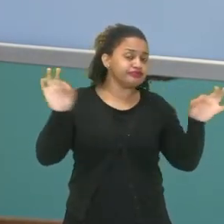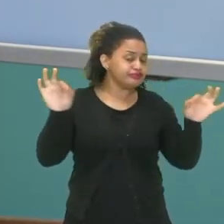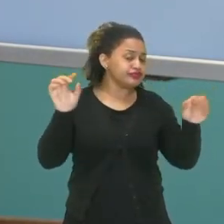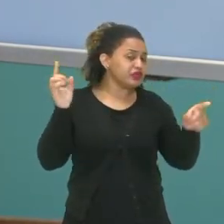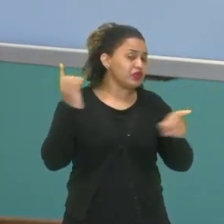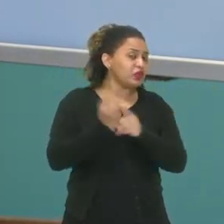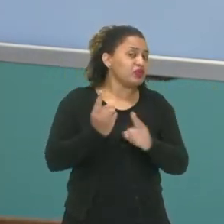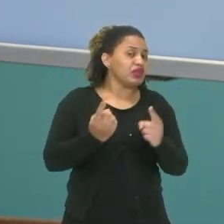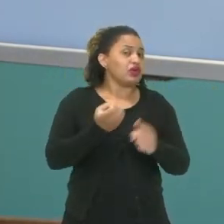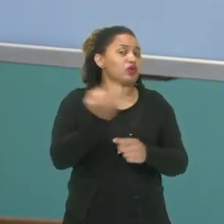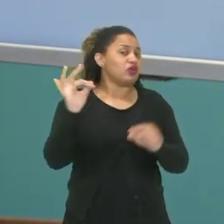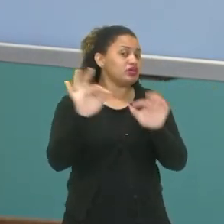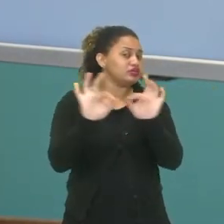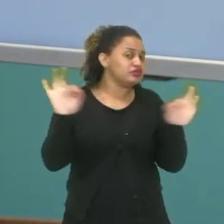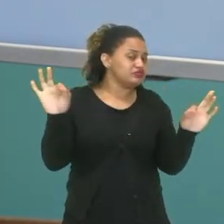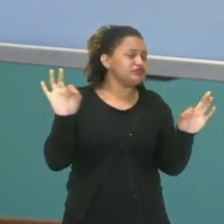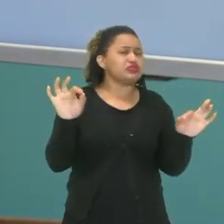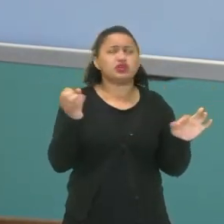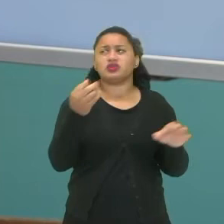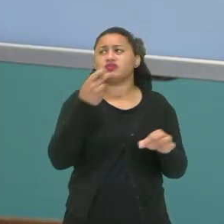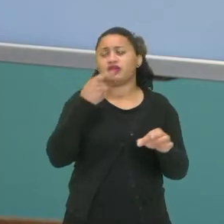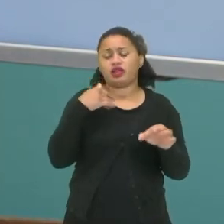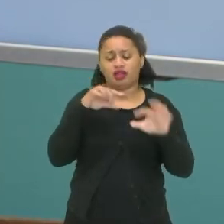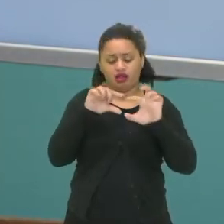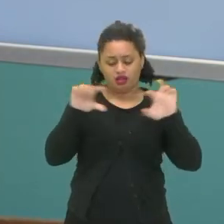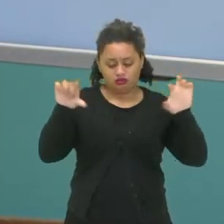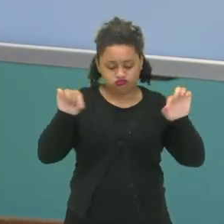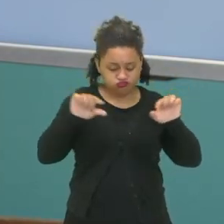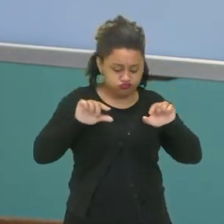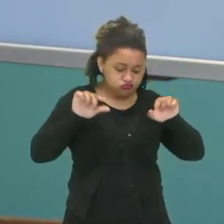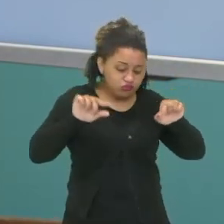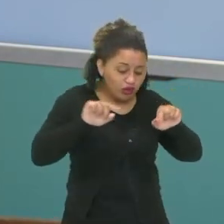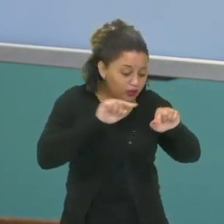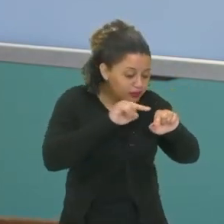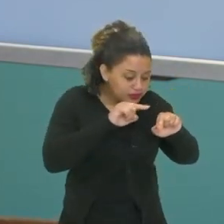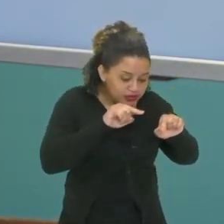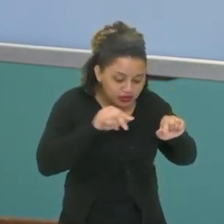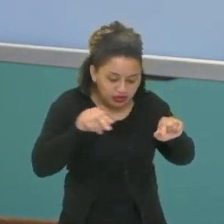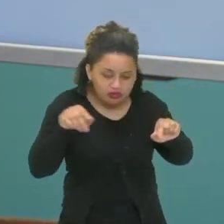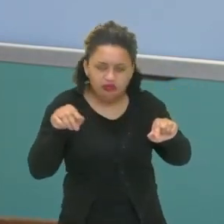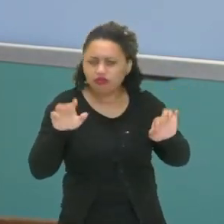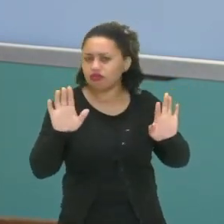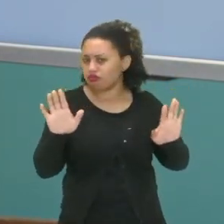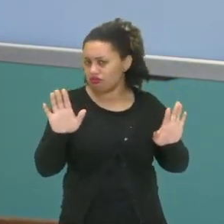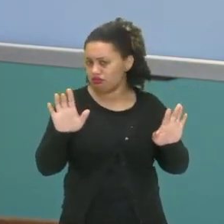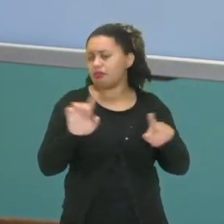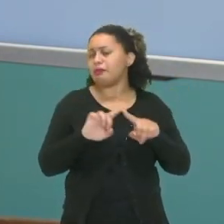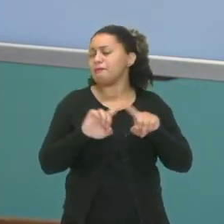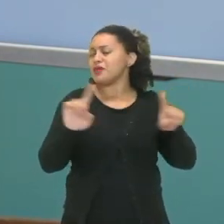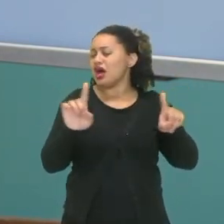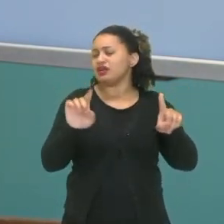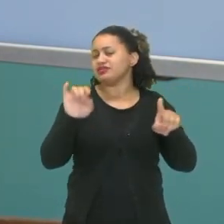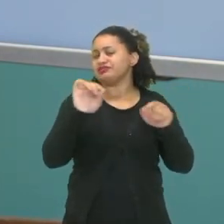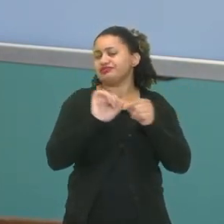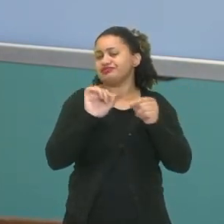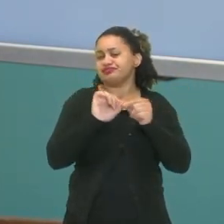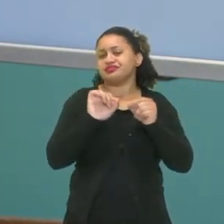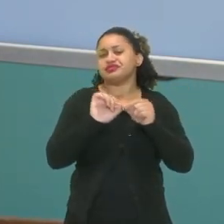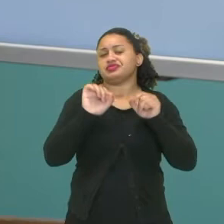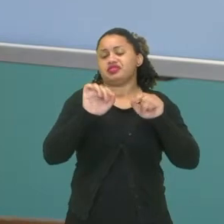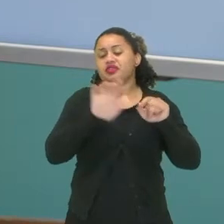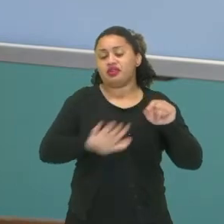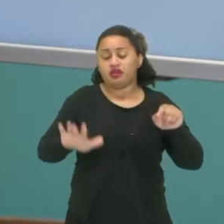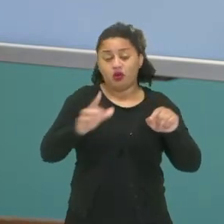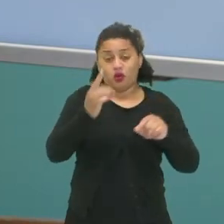a distância entre eles? Alguns vão dizer assim, professor, eu pego uma régua e boto a régua ali. Bem, mas se a gente fizer isso num plano